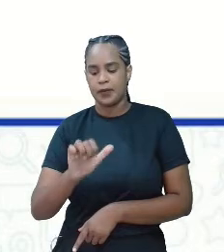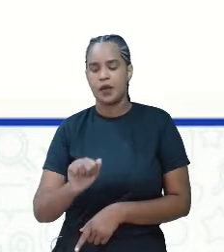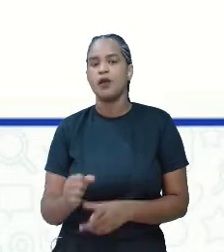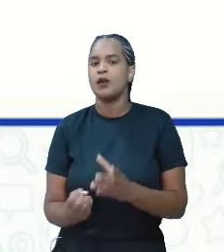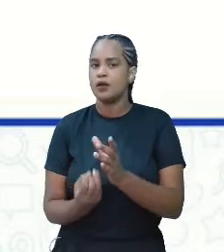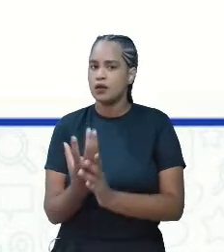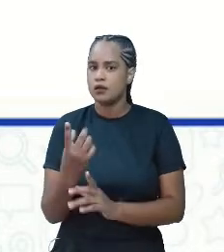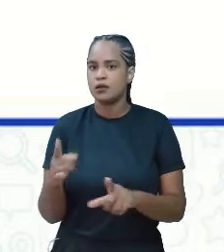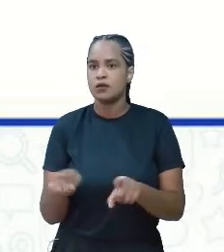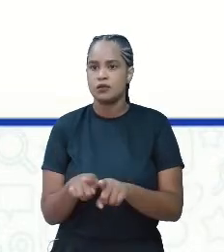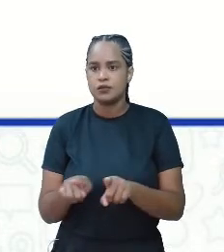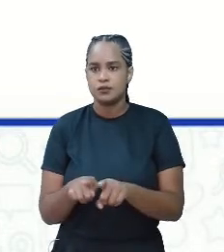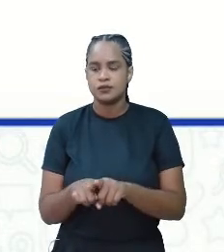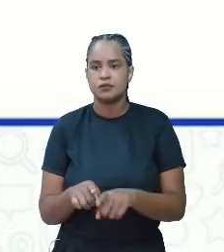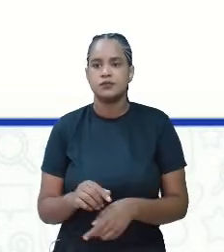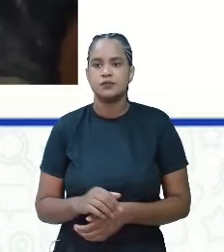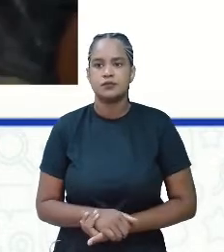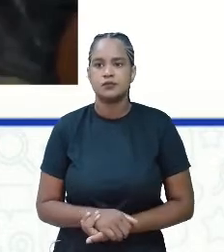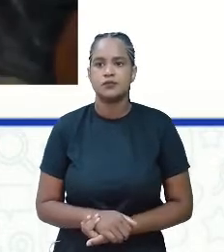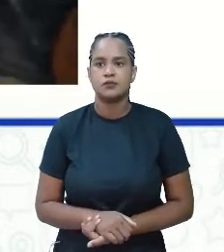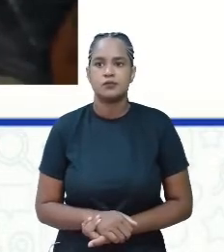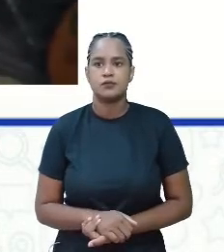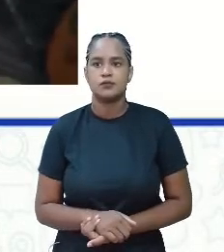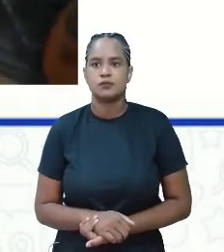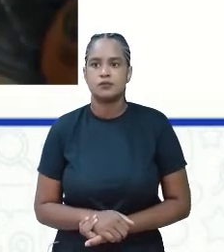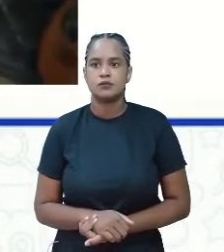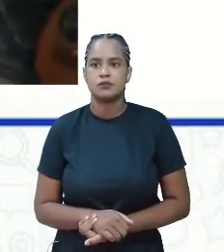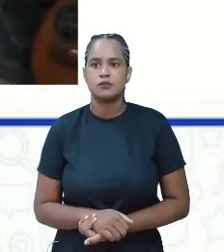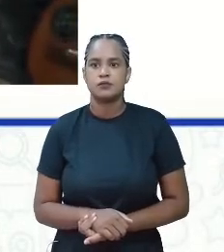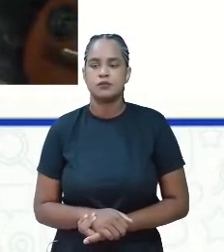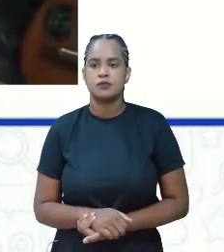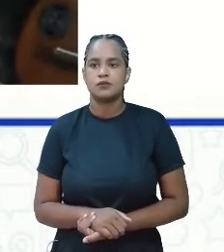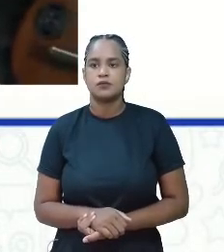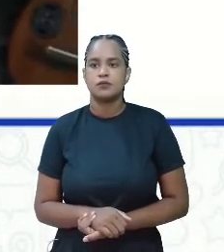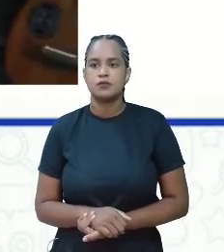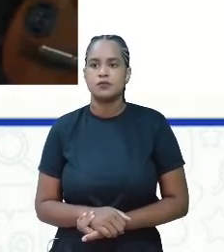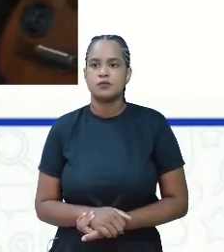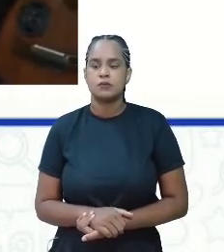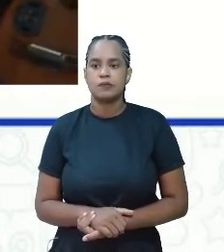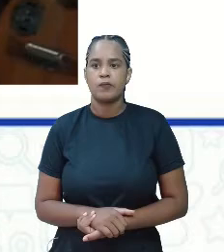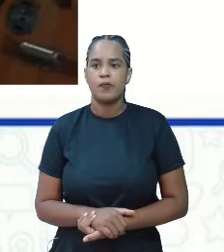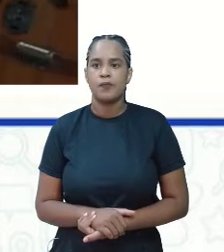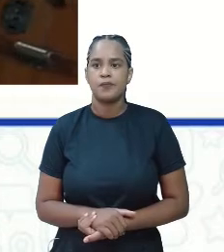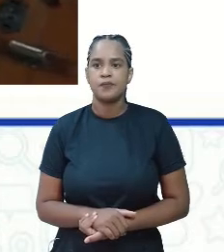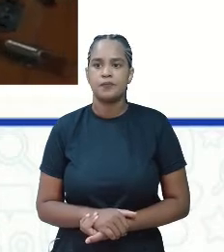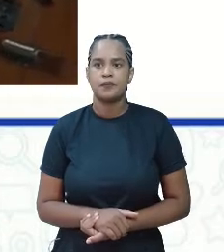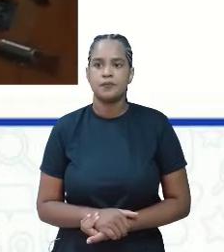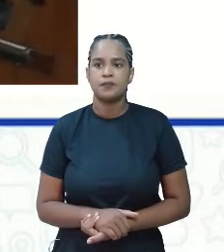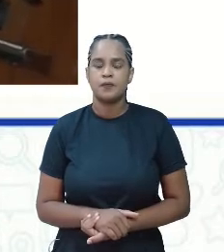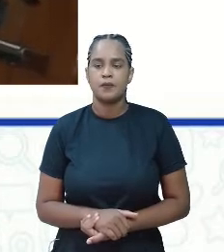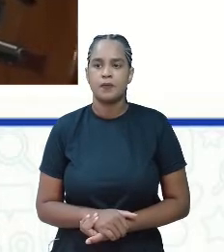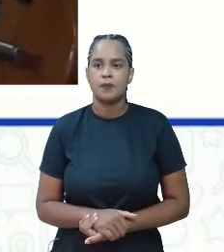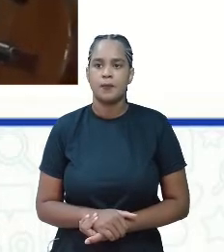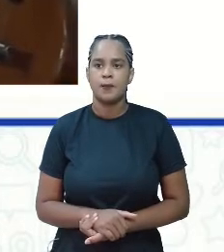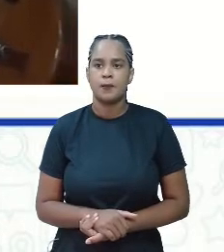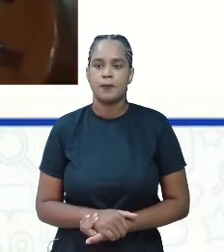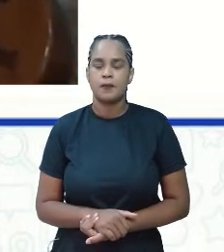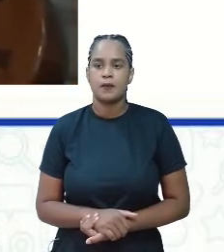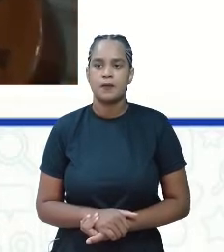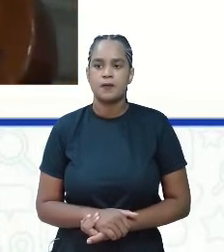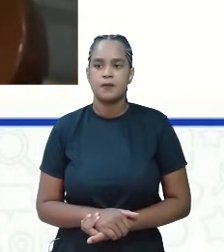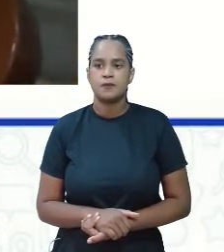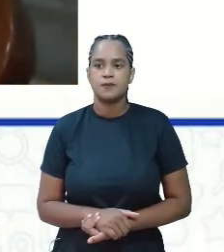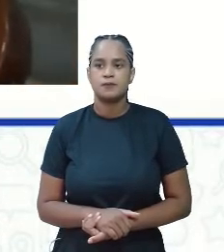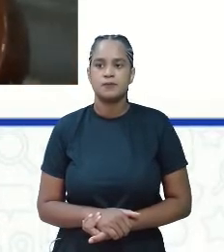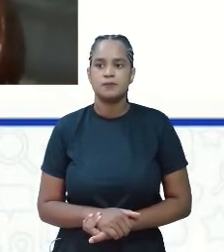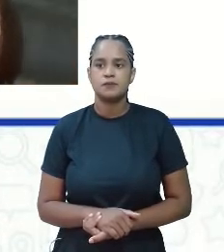com fio de cana da Índia, quer dizer, eu não usava madeira, mas sim um fruto que vinha dela, né? Que ela brotava,